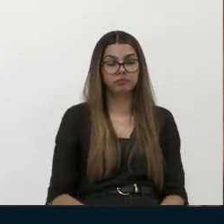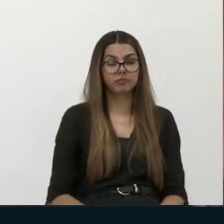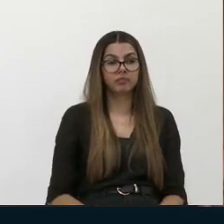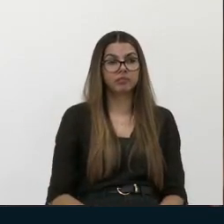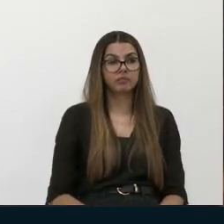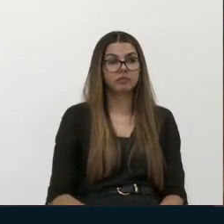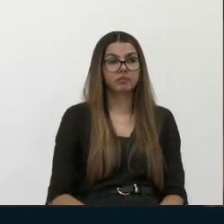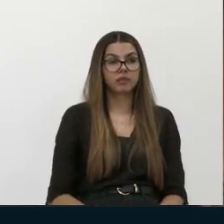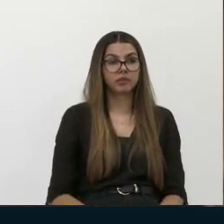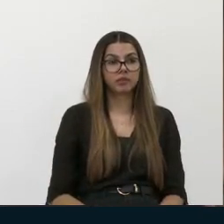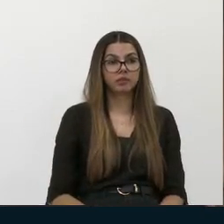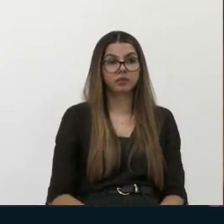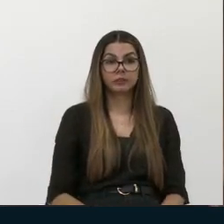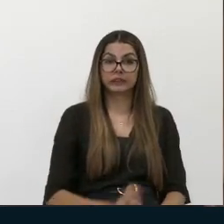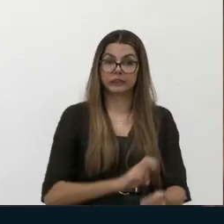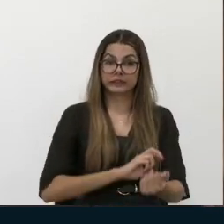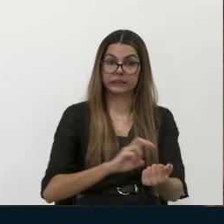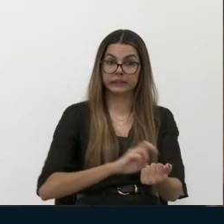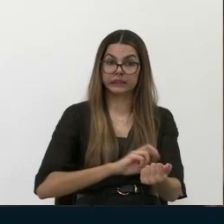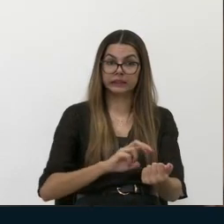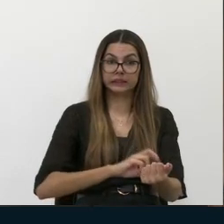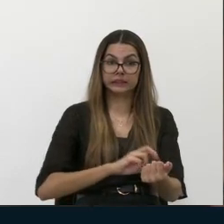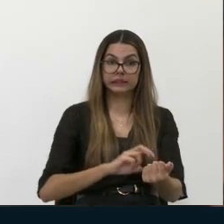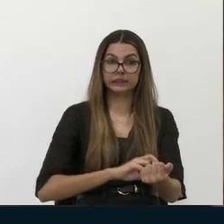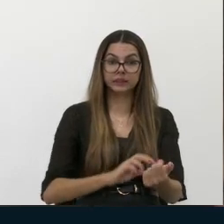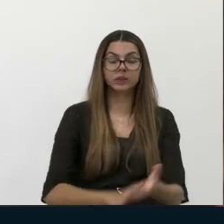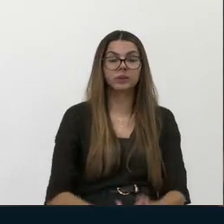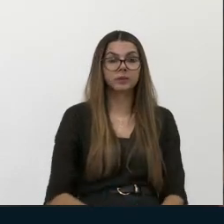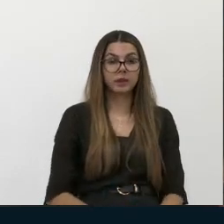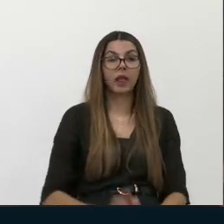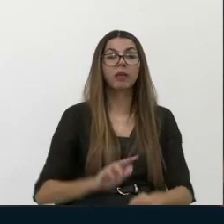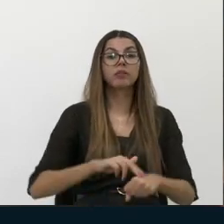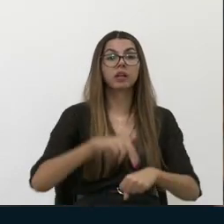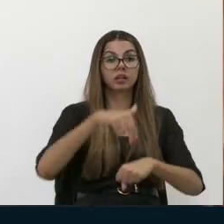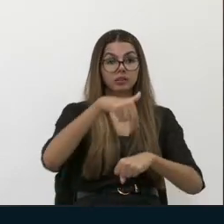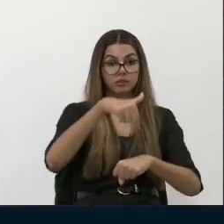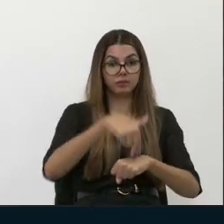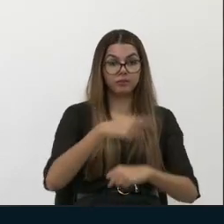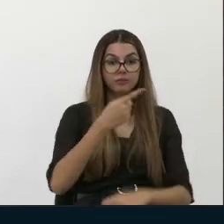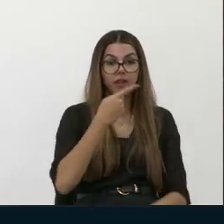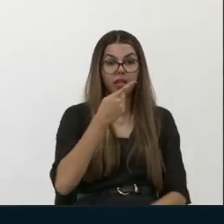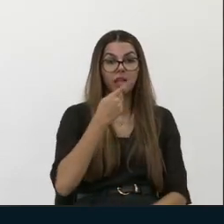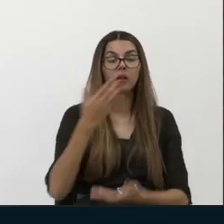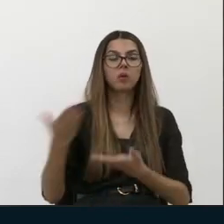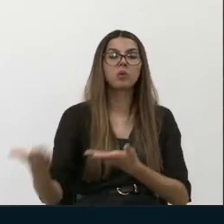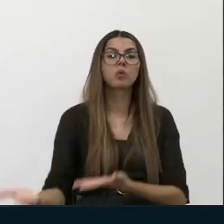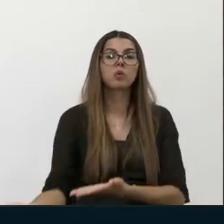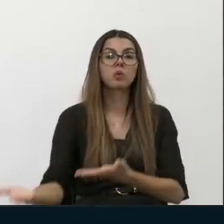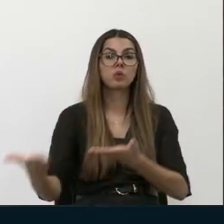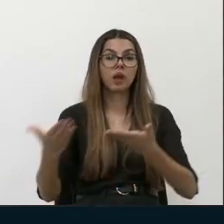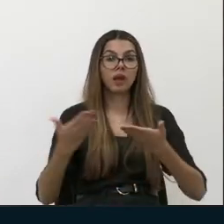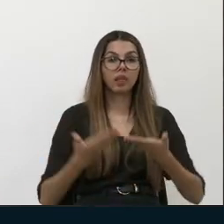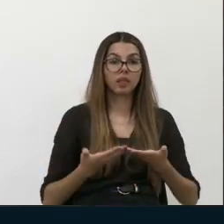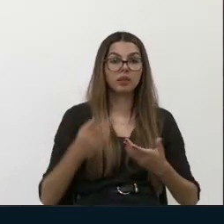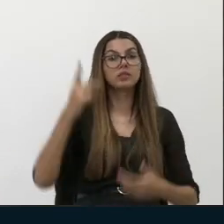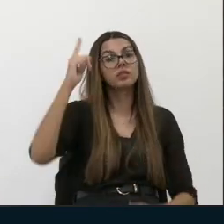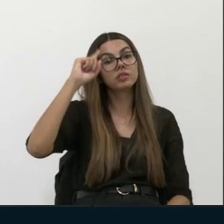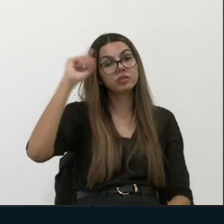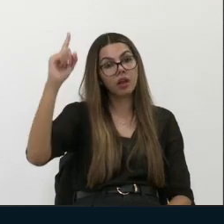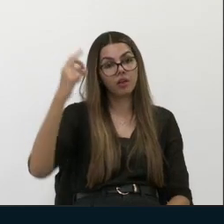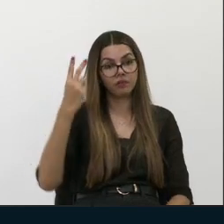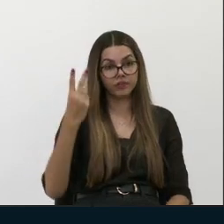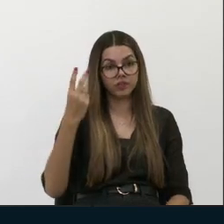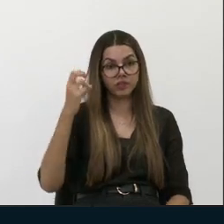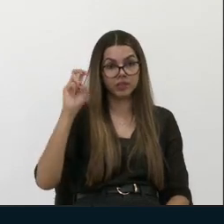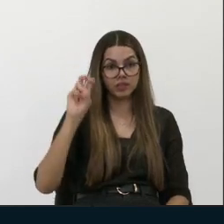agora os nervosos mais infartados, eu venho aqui novamente reforçar o convite... O dia 25, o presidente